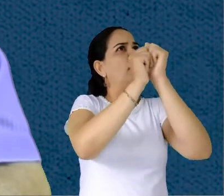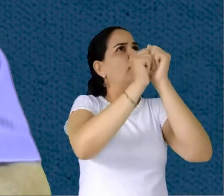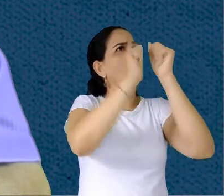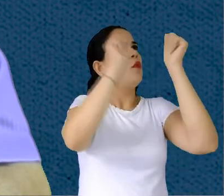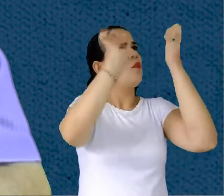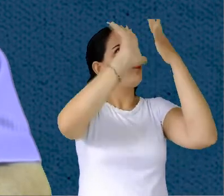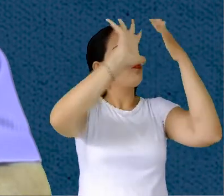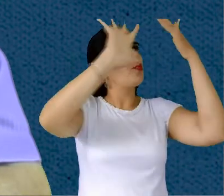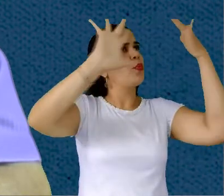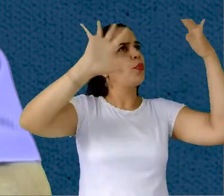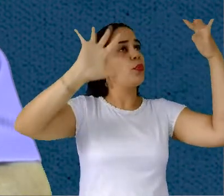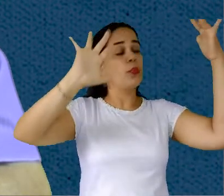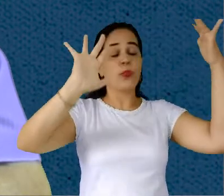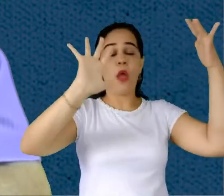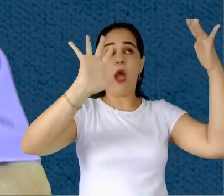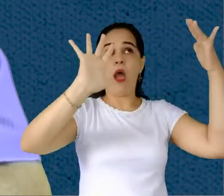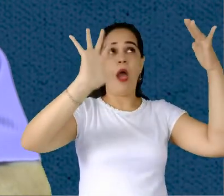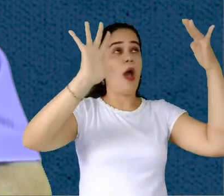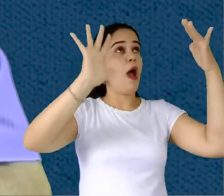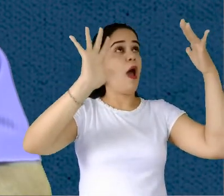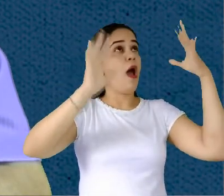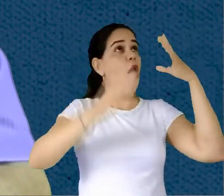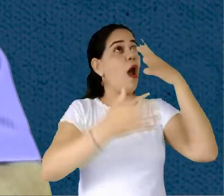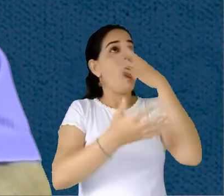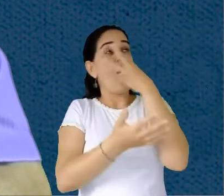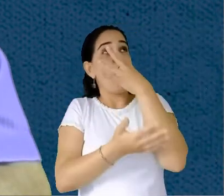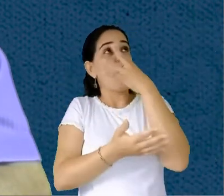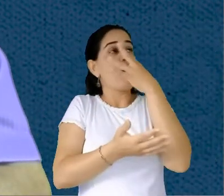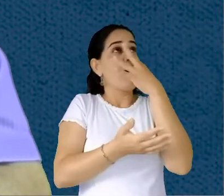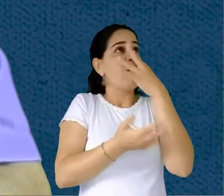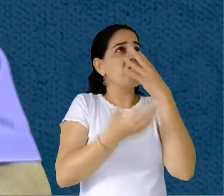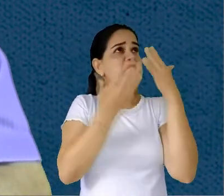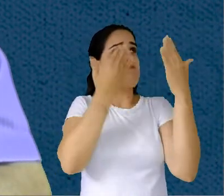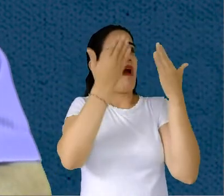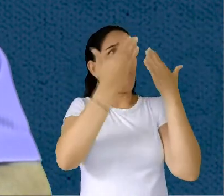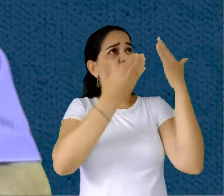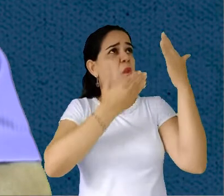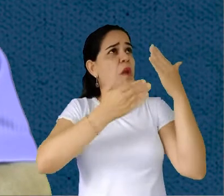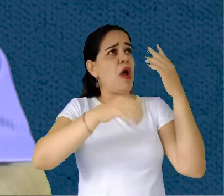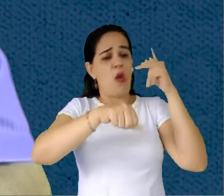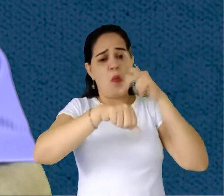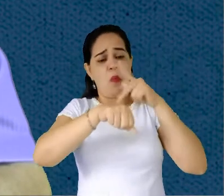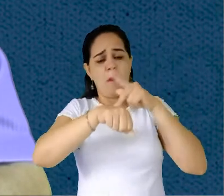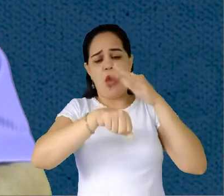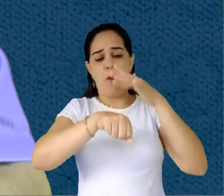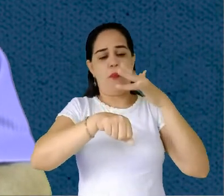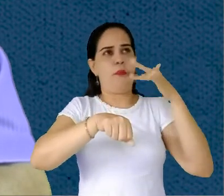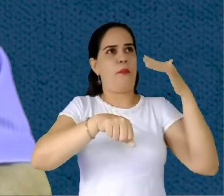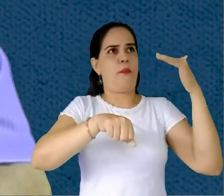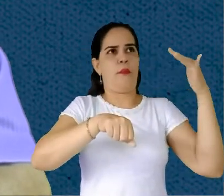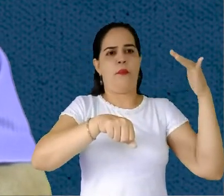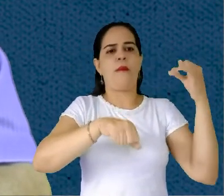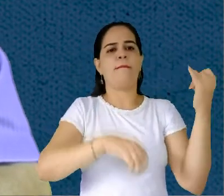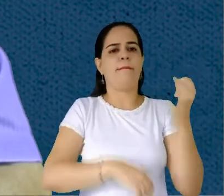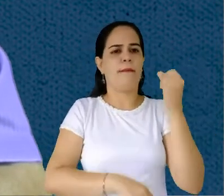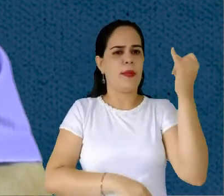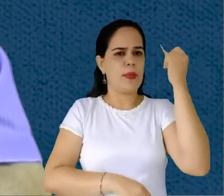de Deus. Seu brilho era como de uma pedra preciosa,